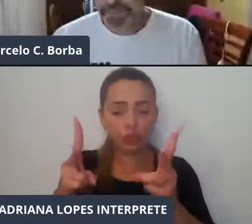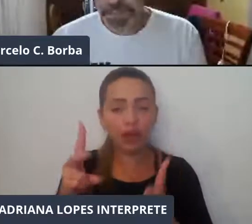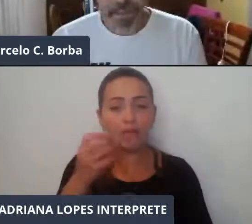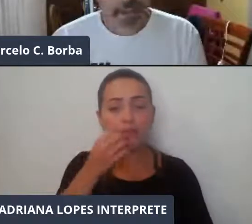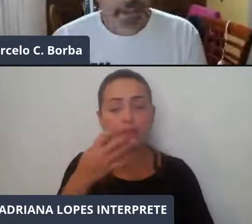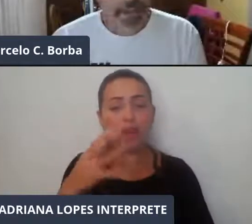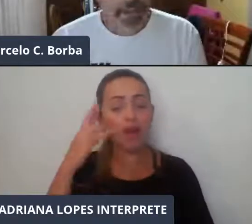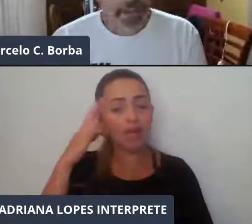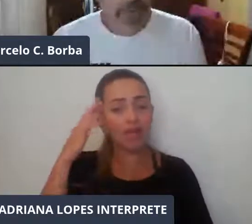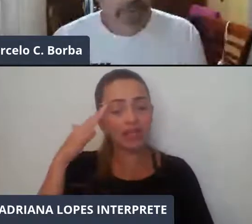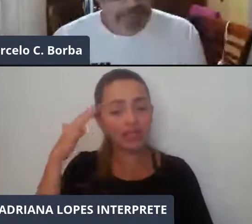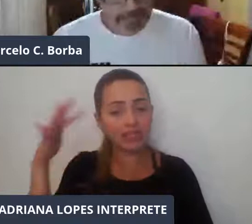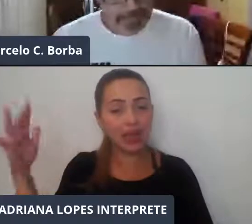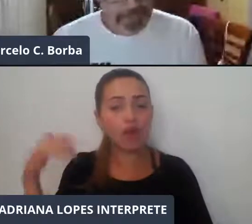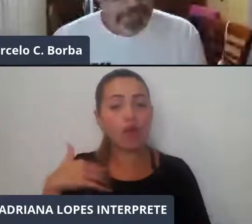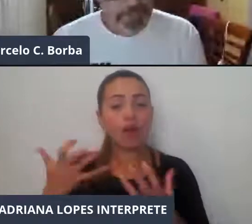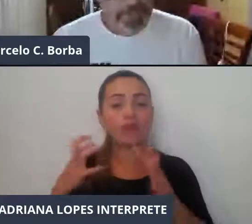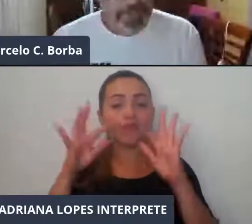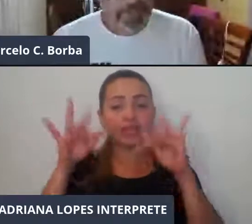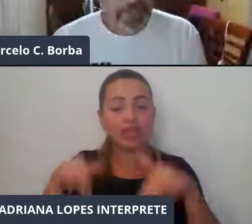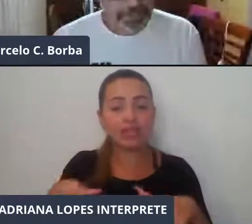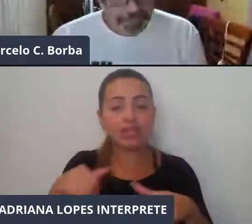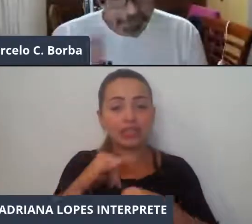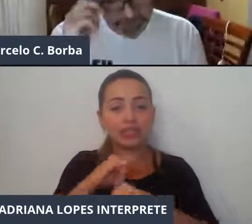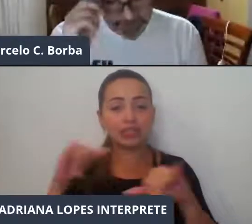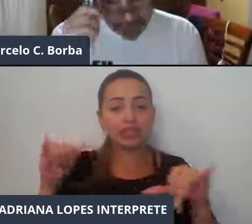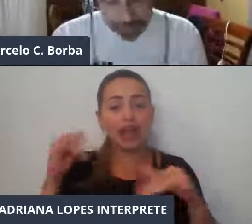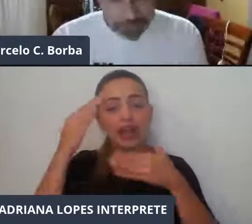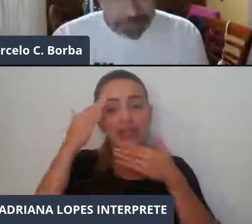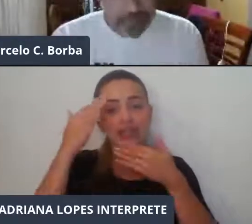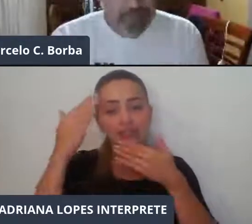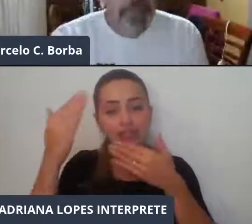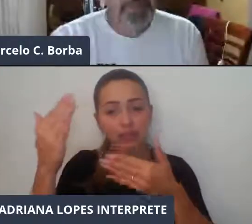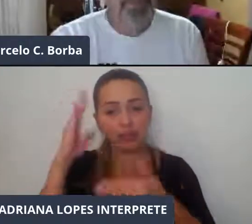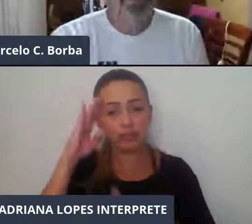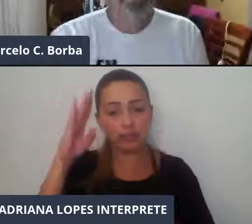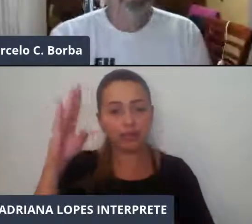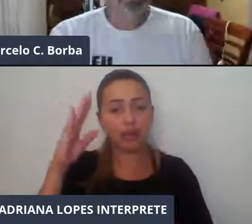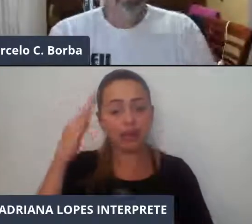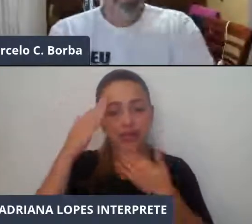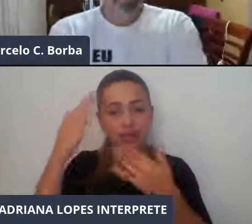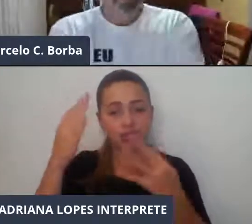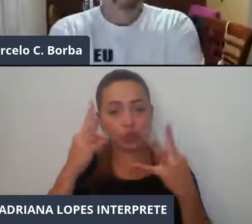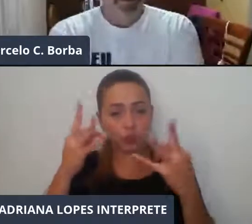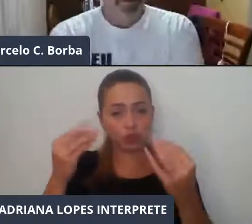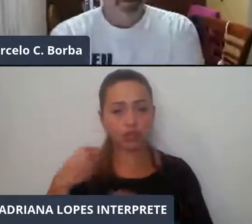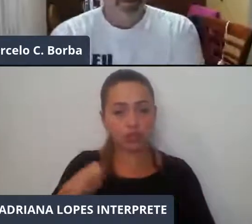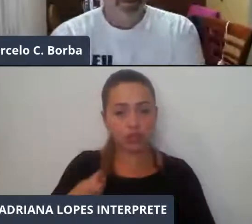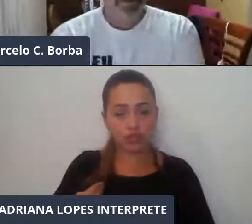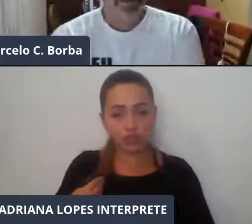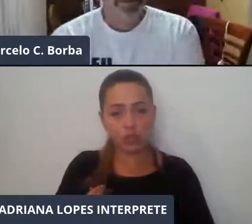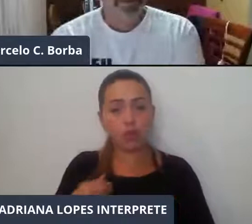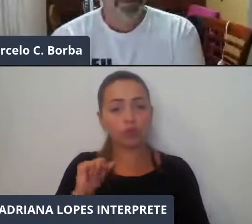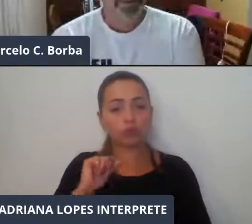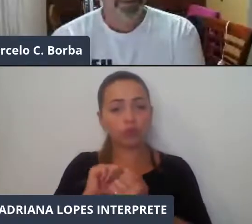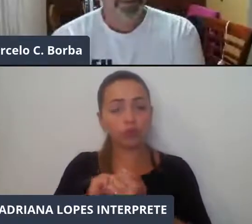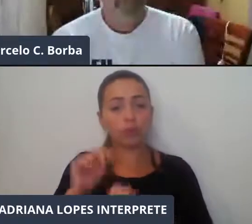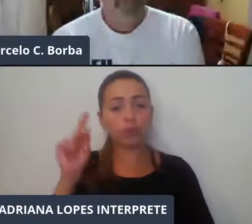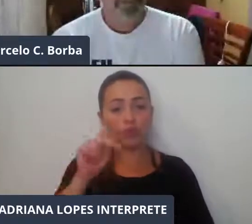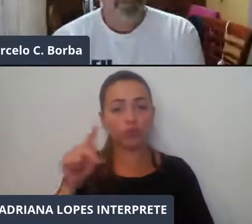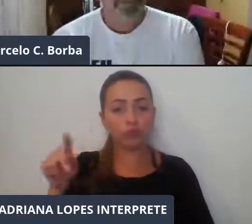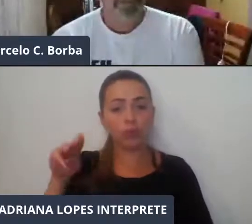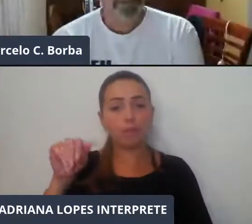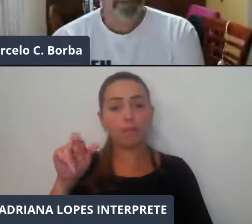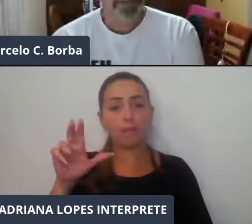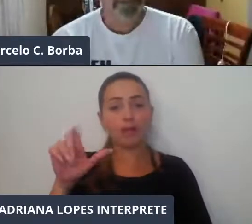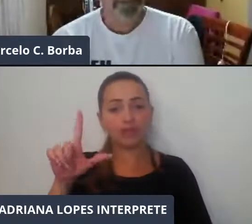Excelente. Então, eu quero aqui, para finalizar, deixar alguns agradecimentos. Agradecemos a todos vocês pela companhia, aos professores